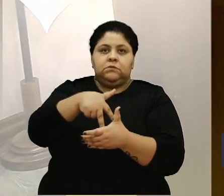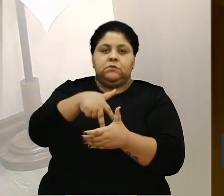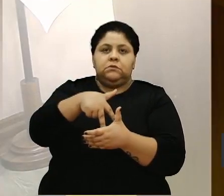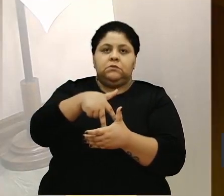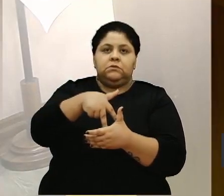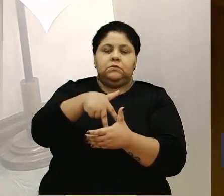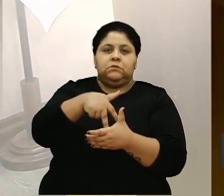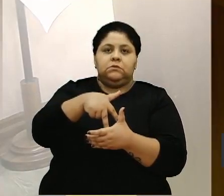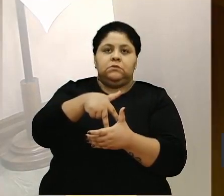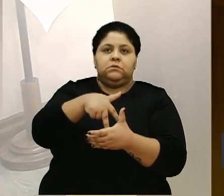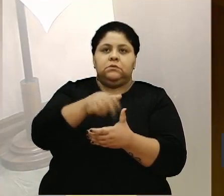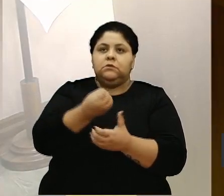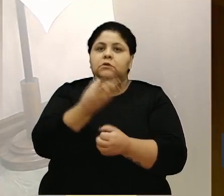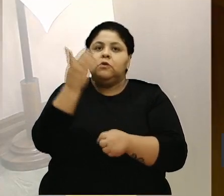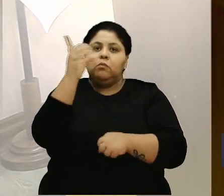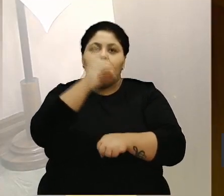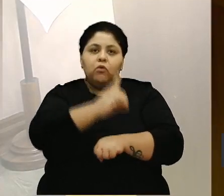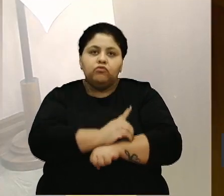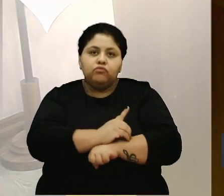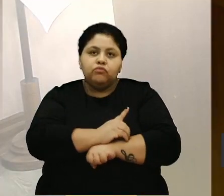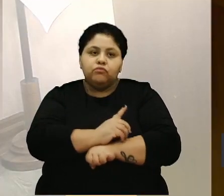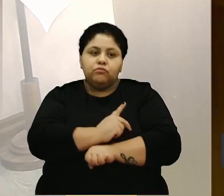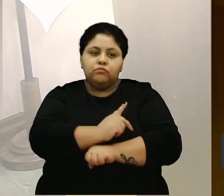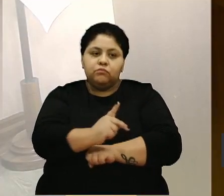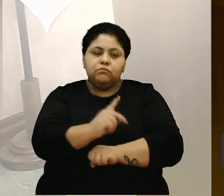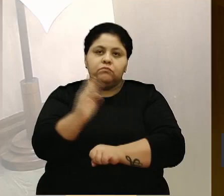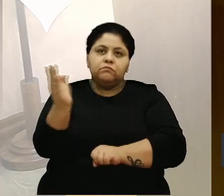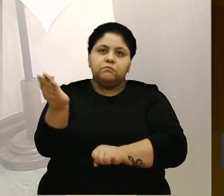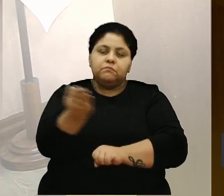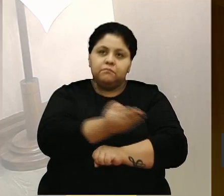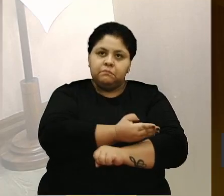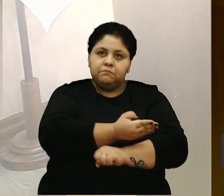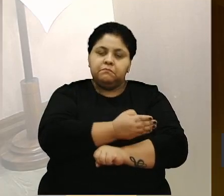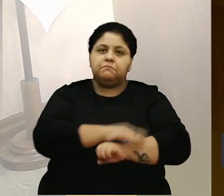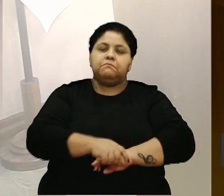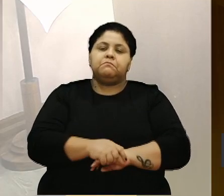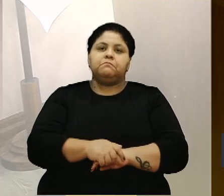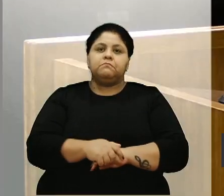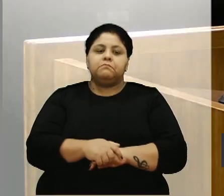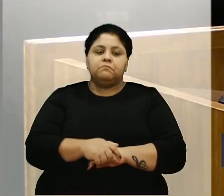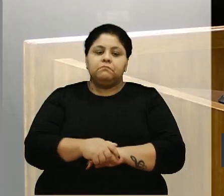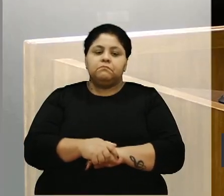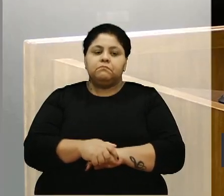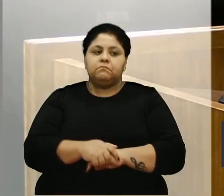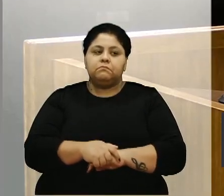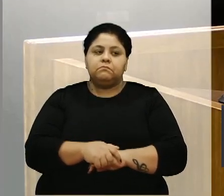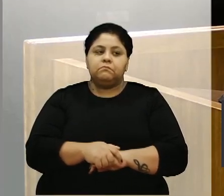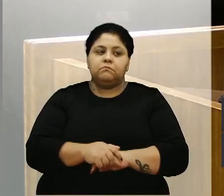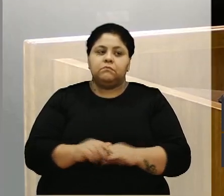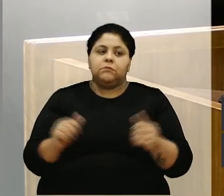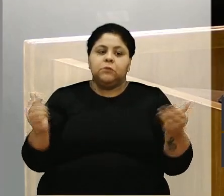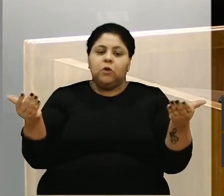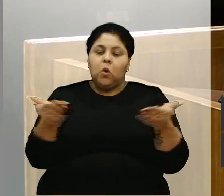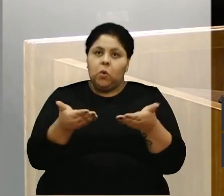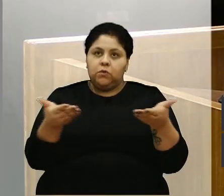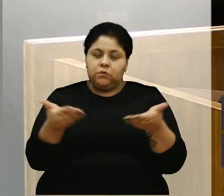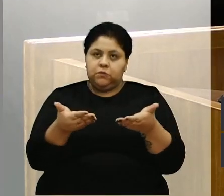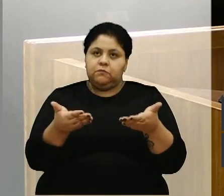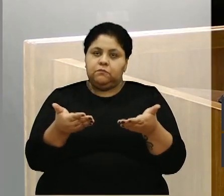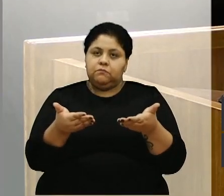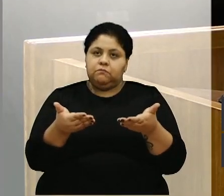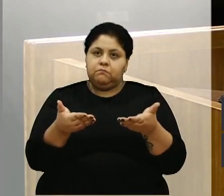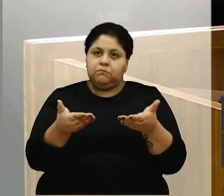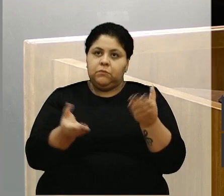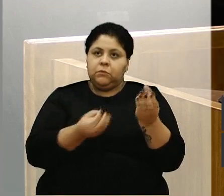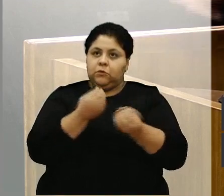Bom dia, senhora presidente, senhoras vereadoras e senhores vereadores. Hoje,